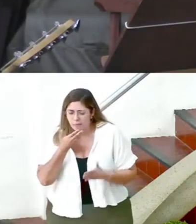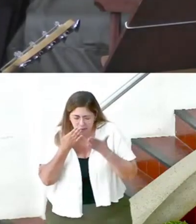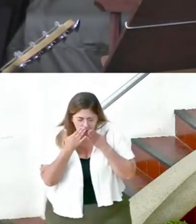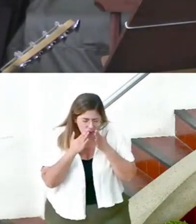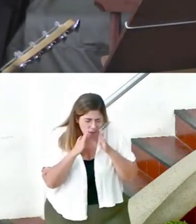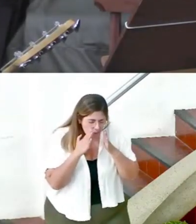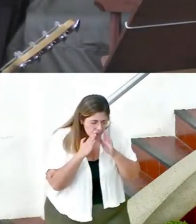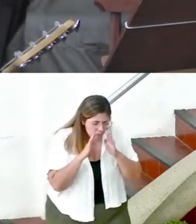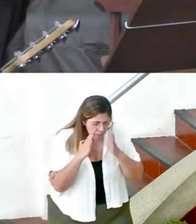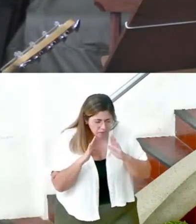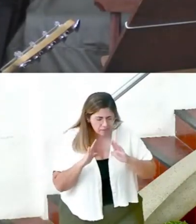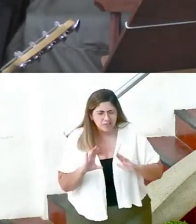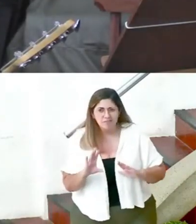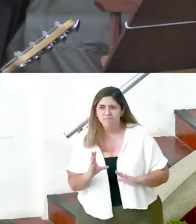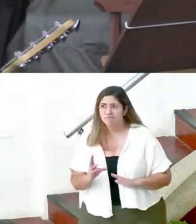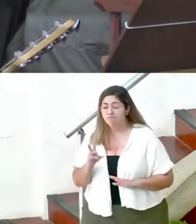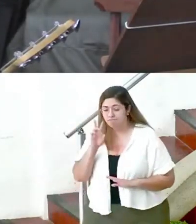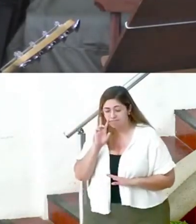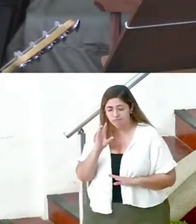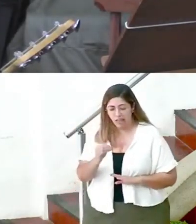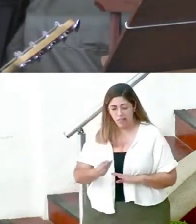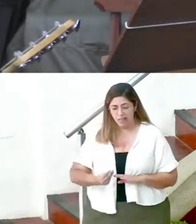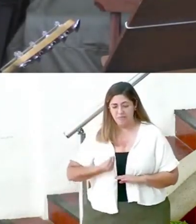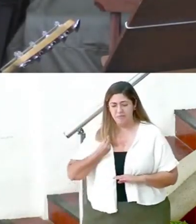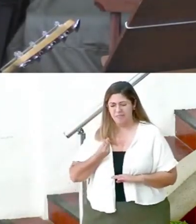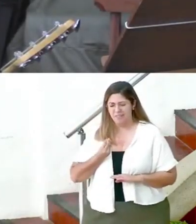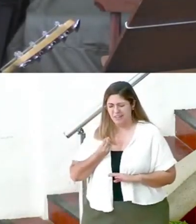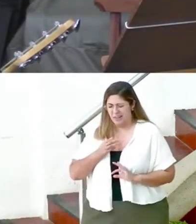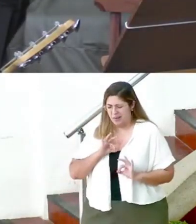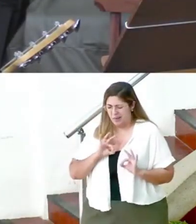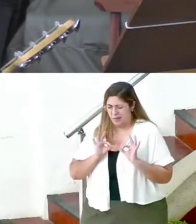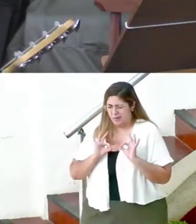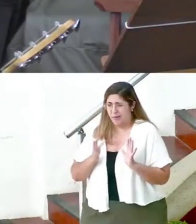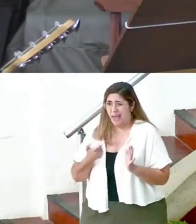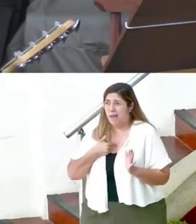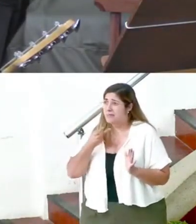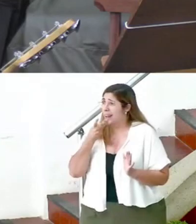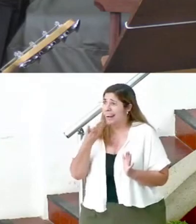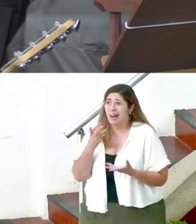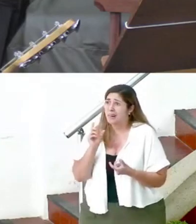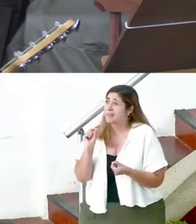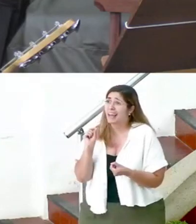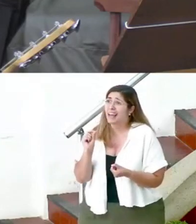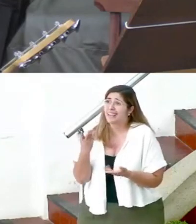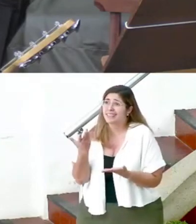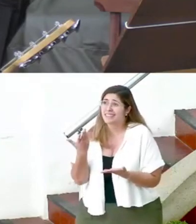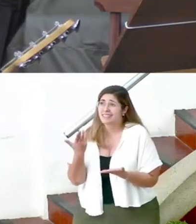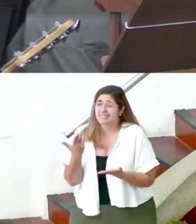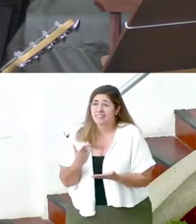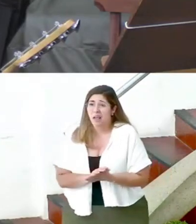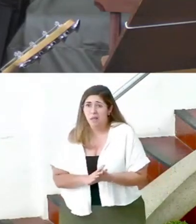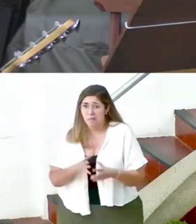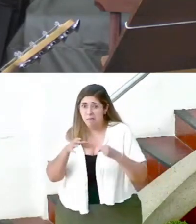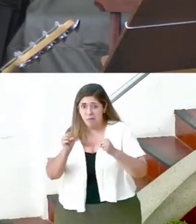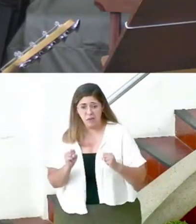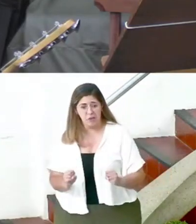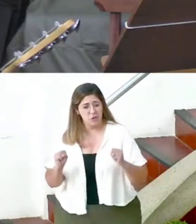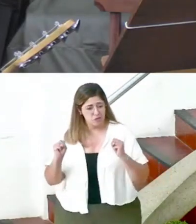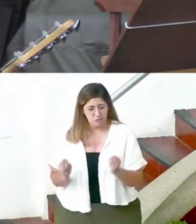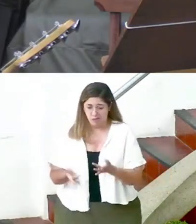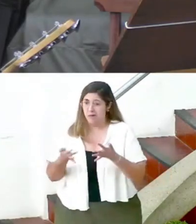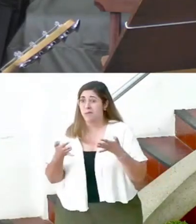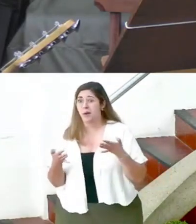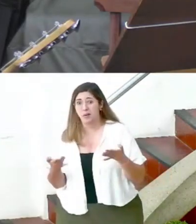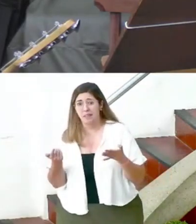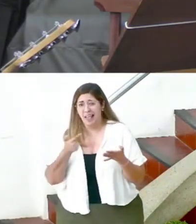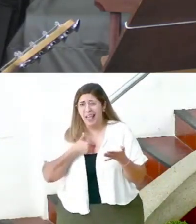um pouquinho na vida dele e fala assim: por que eu vou orar agora? O fariseu orou coisas tão grandes, que eu vou orar? E